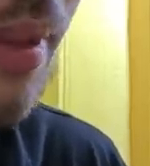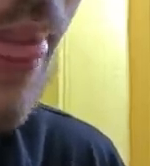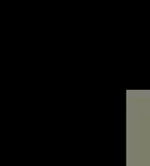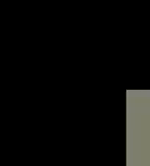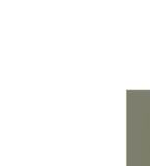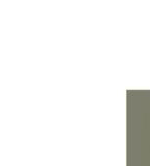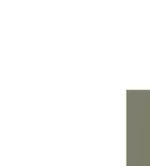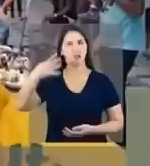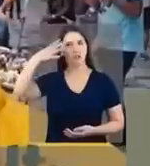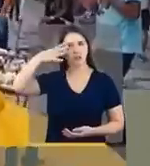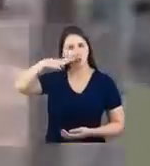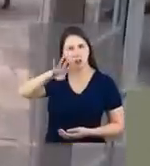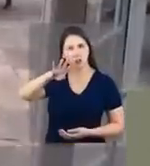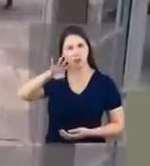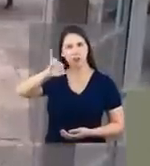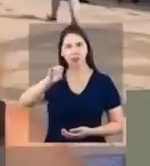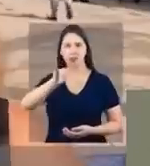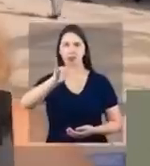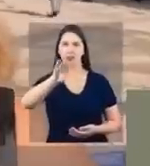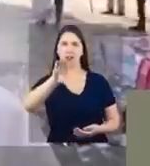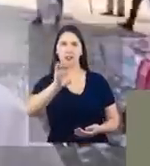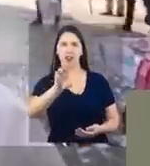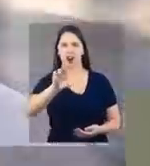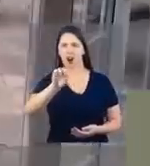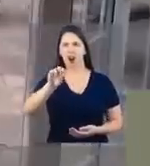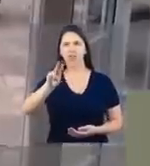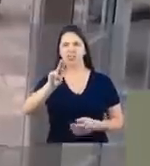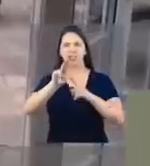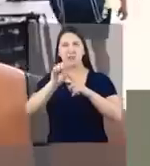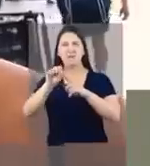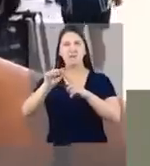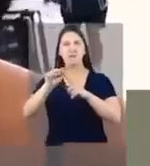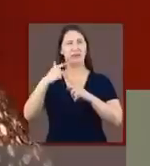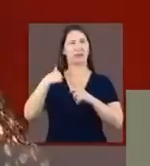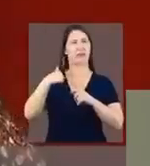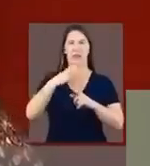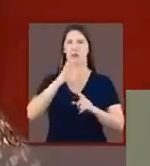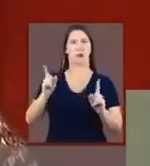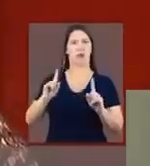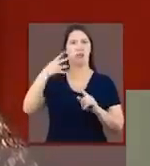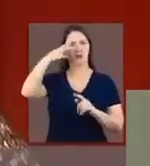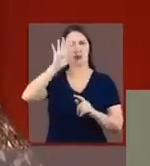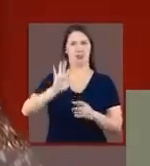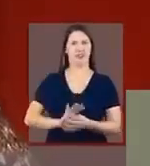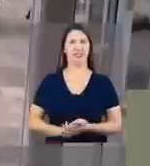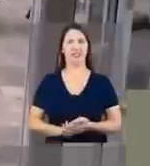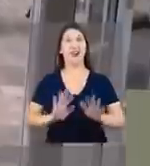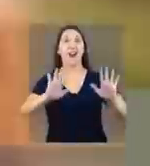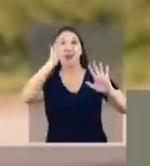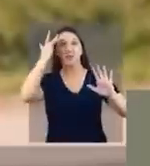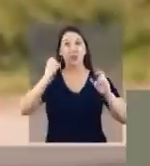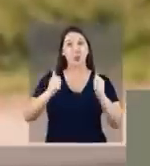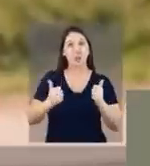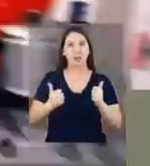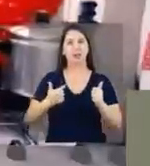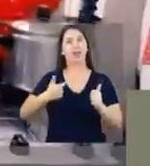próximas. Joyce Hoffman. Joyce Hoffman. Hoffman. Joyce Hoffman. Eu não conheço essa Joyce Hoffman. Olá,